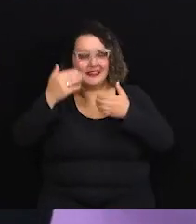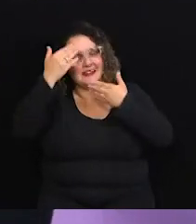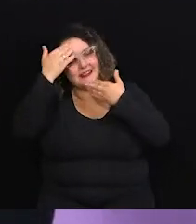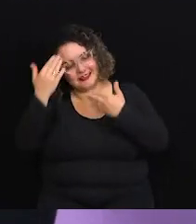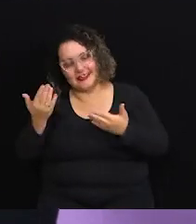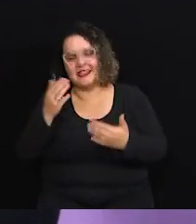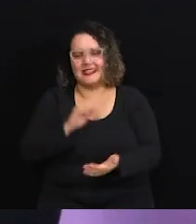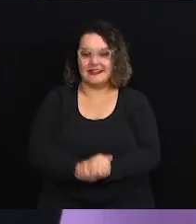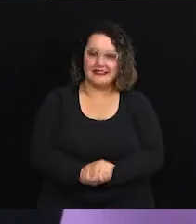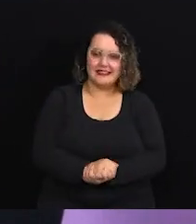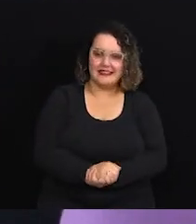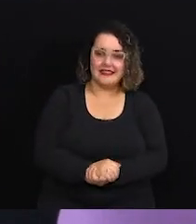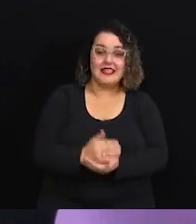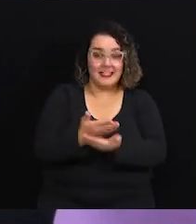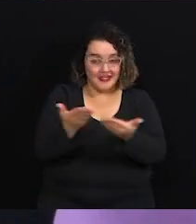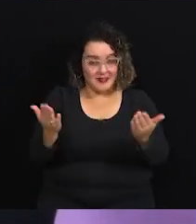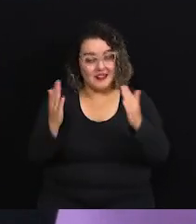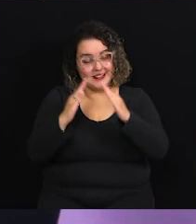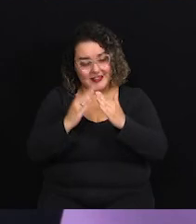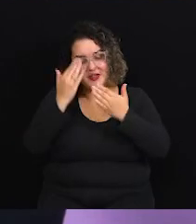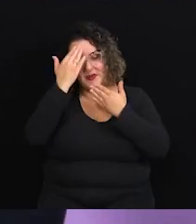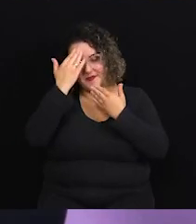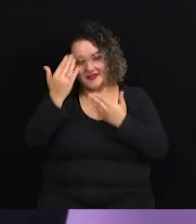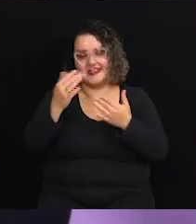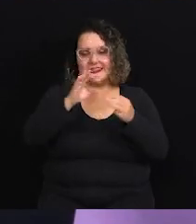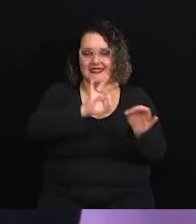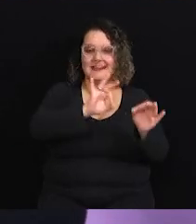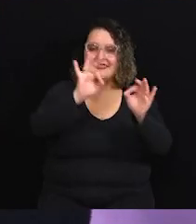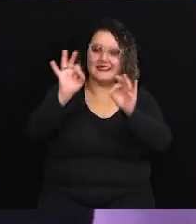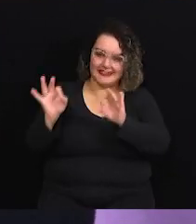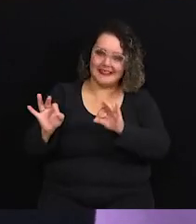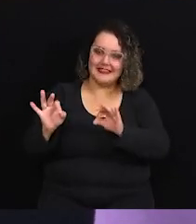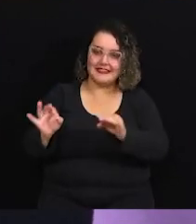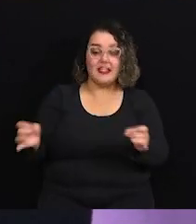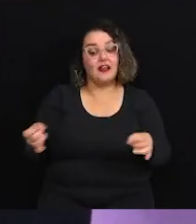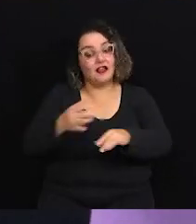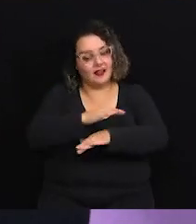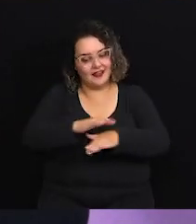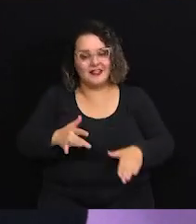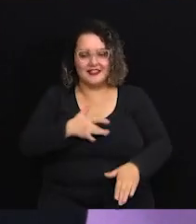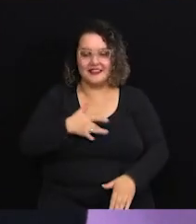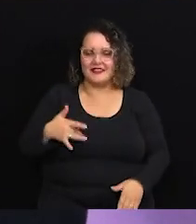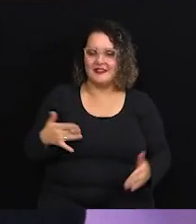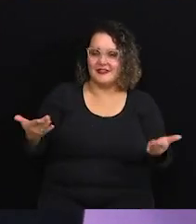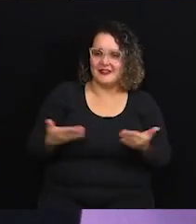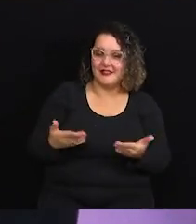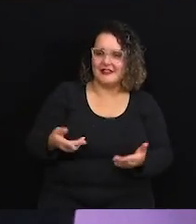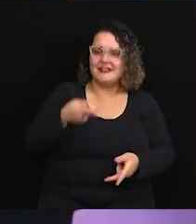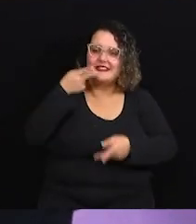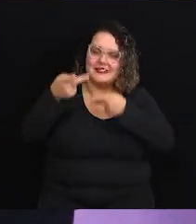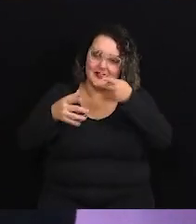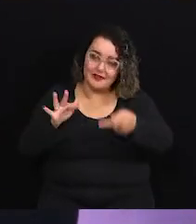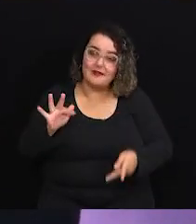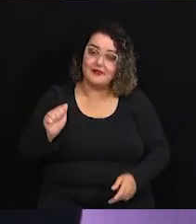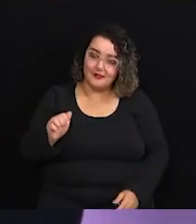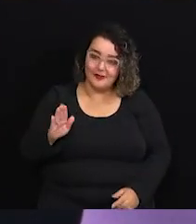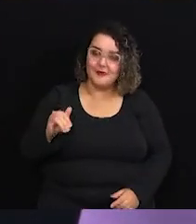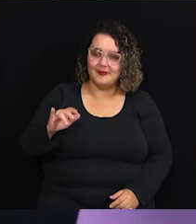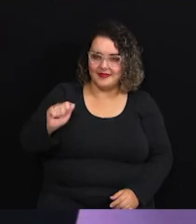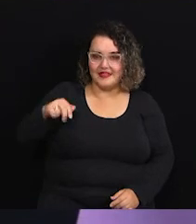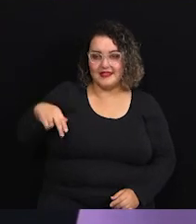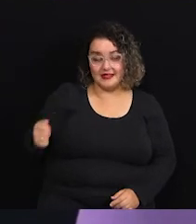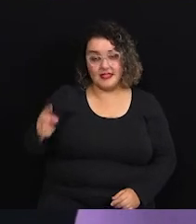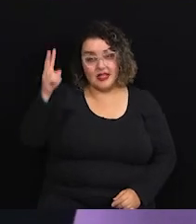bom, obrigada. E a você de casa também, muito obrigada pela companhia. A gente encerra o Saúde Agora com um recado da Fabiana,